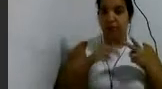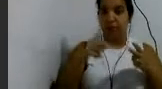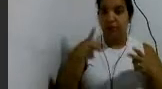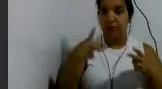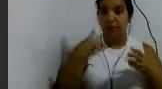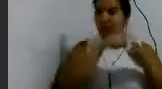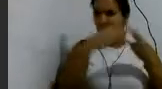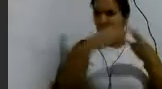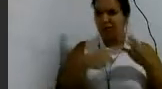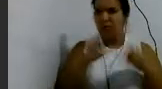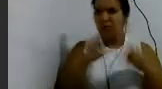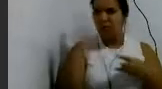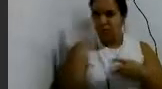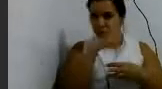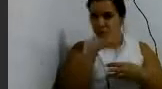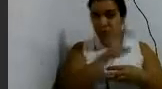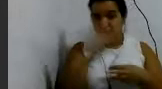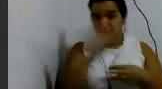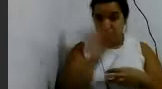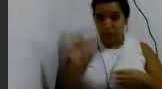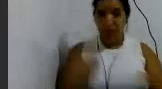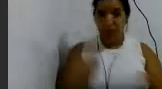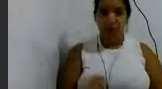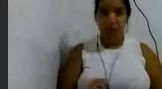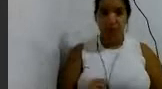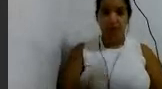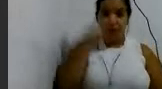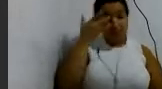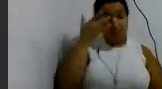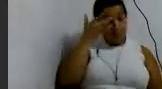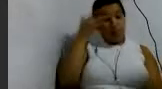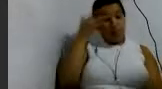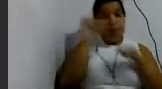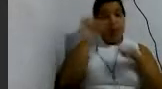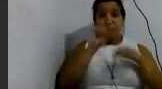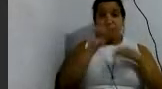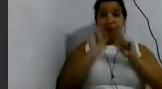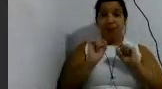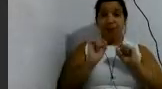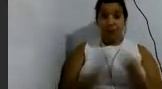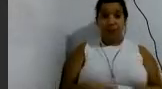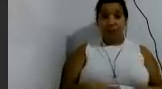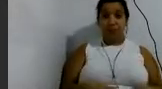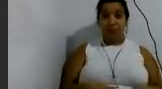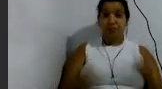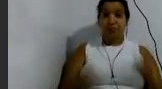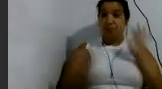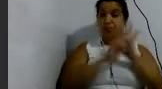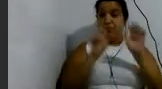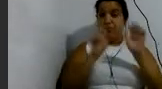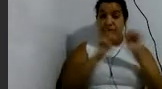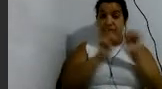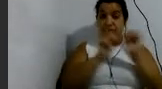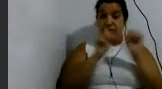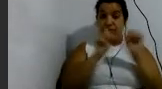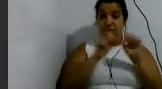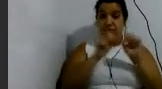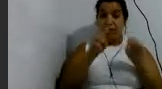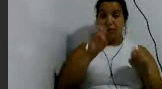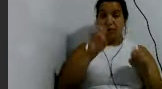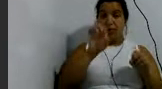o gênero Rhodnius. Então, o que muda? Na hora que a gente vai fazer a identificação do vetor, eles